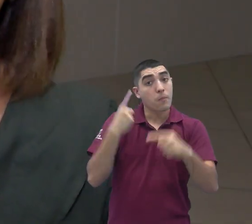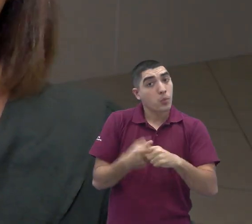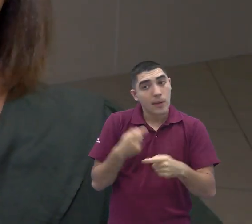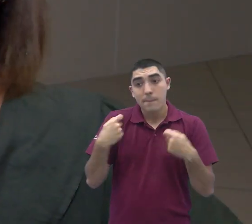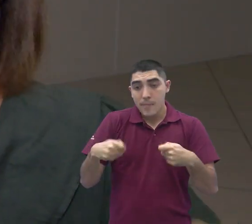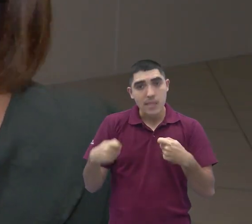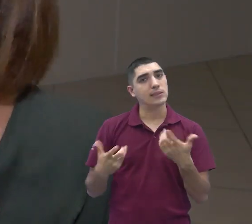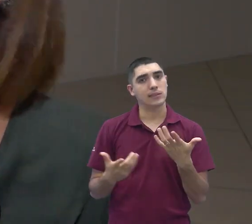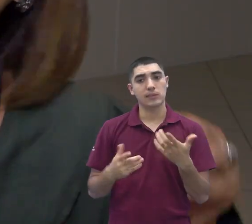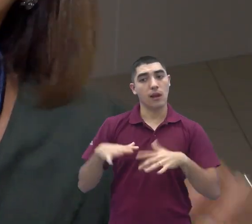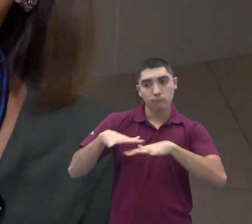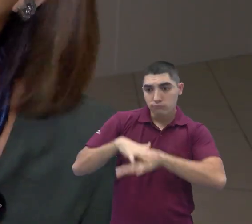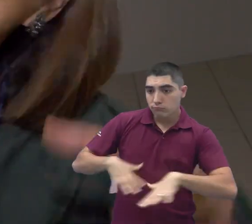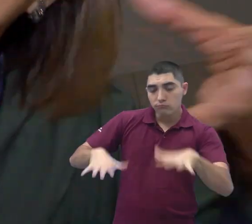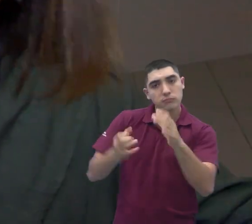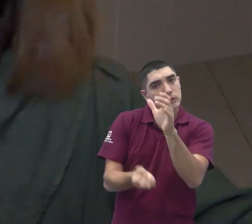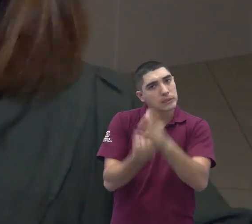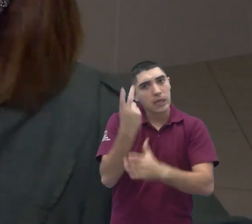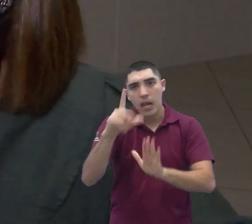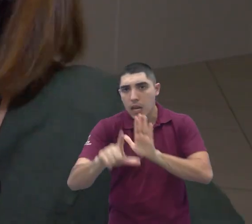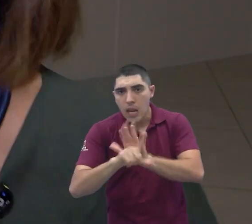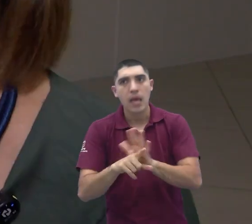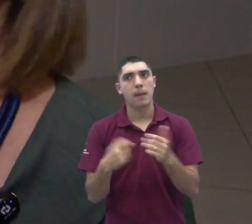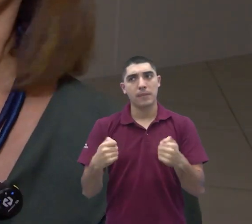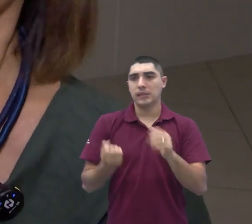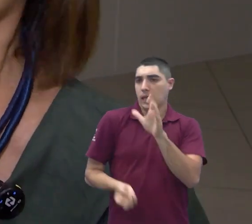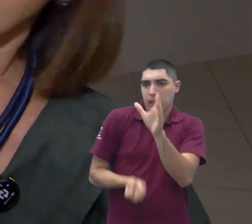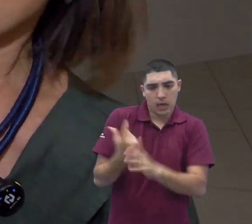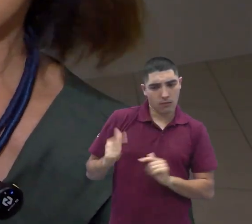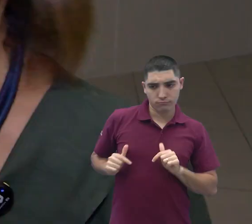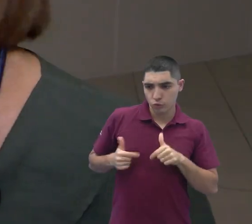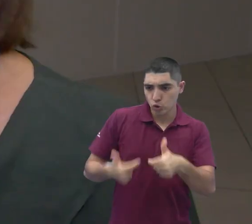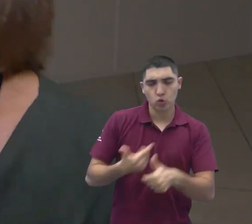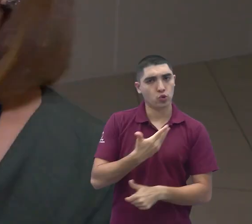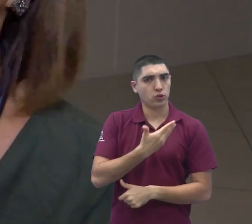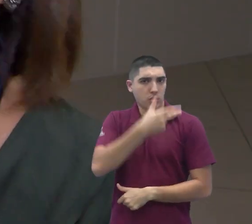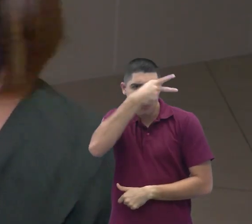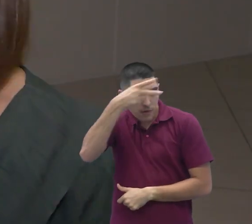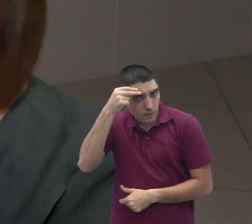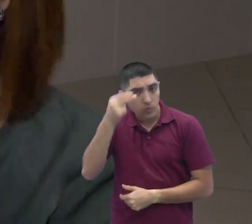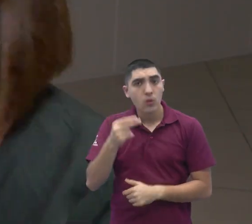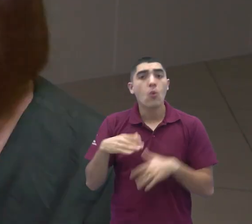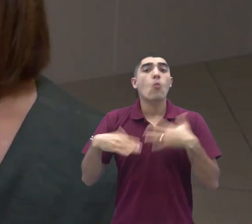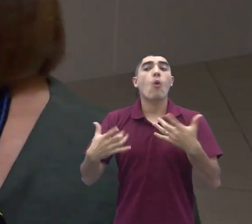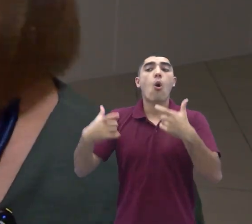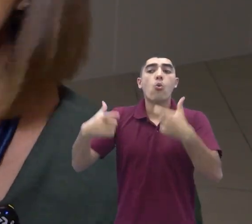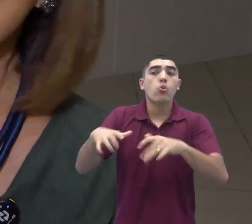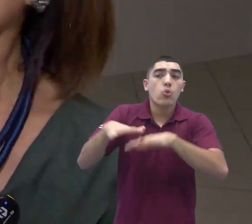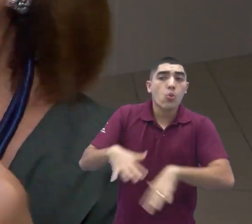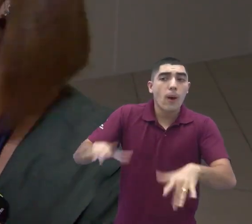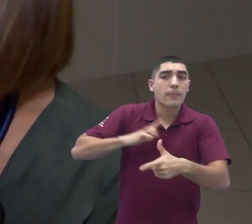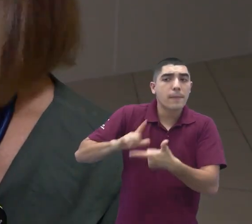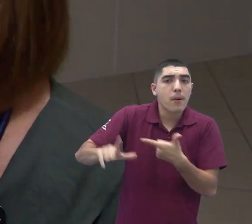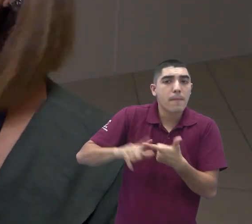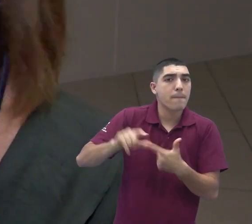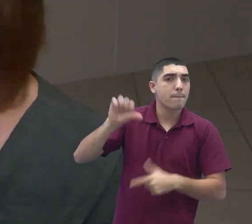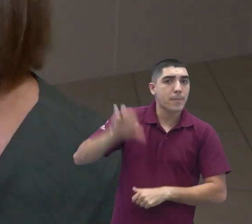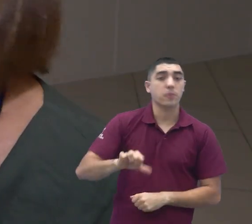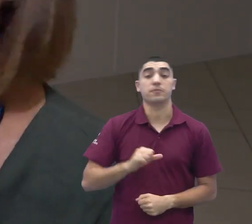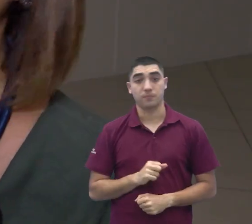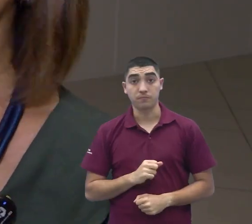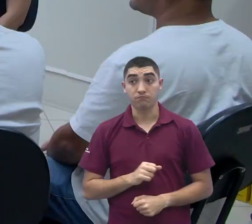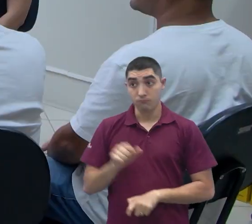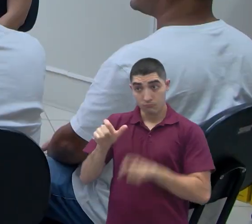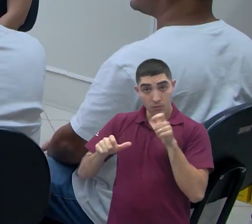que a gente tenha políticas públicas na região, qual a região que tem mais problemas e que tipo